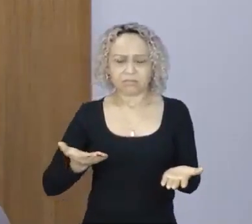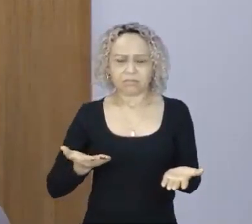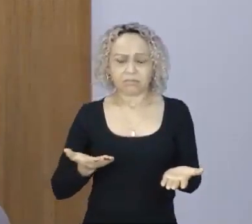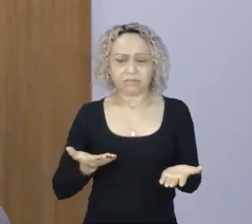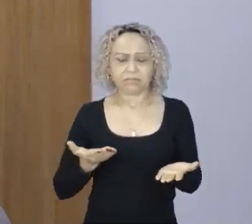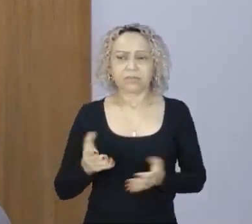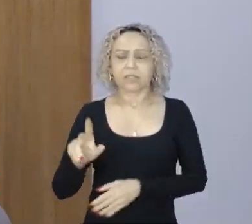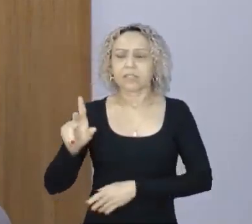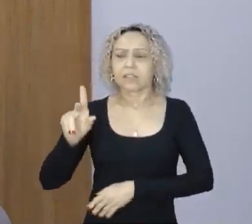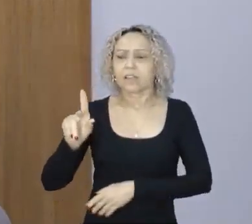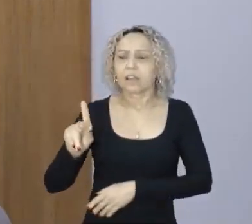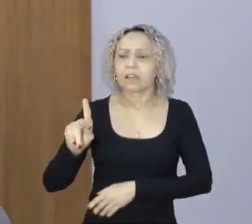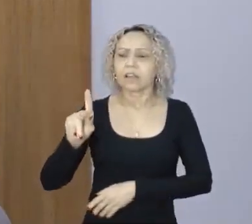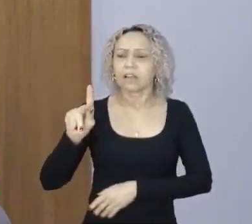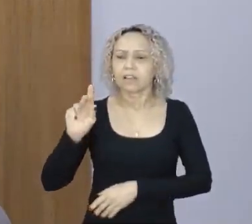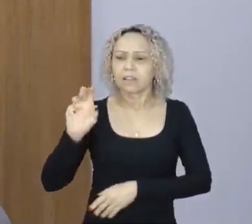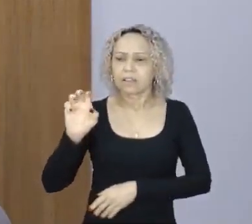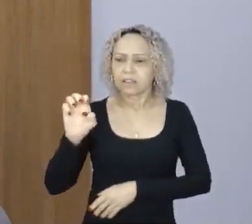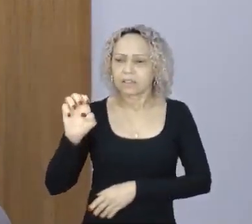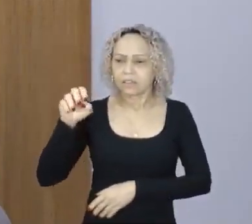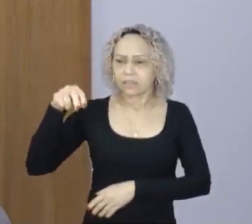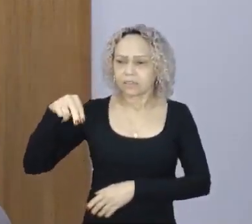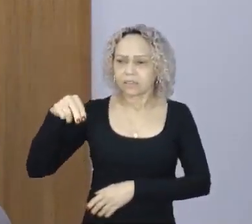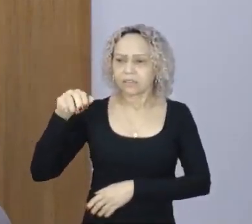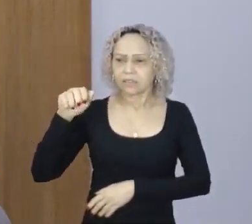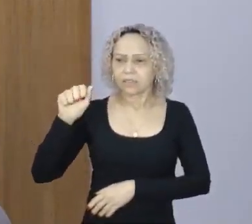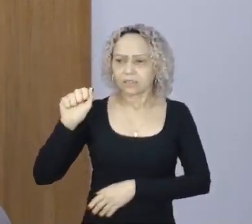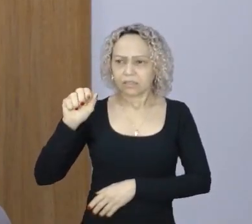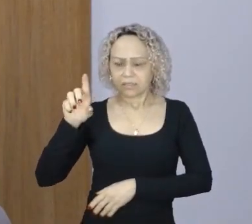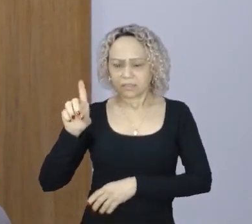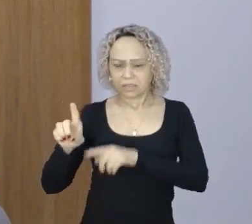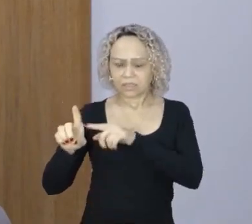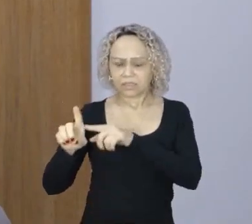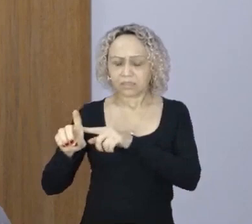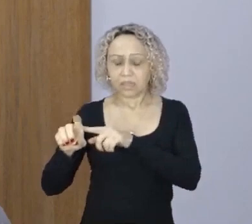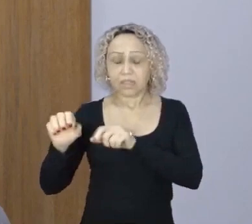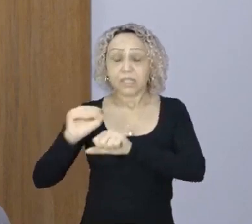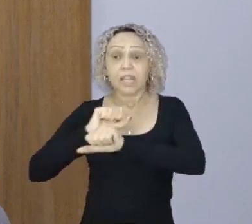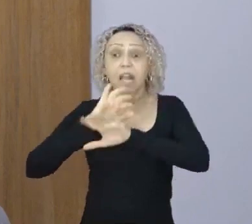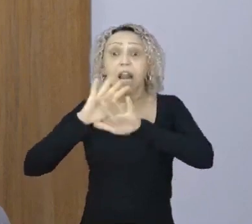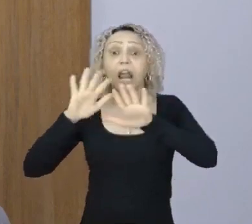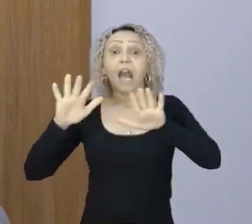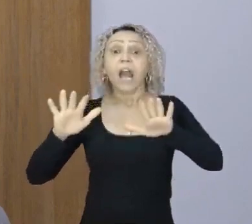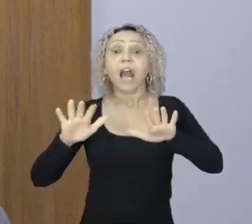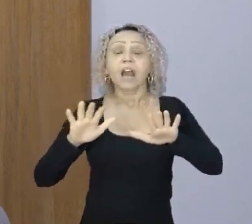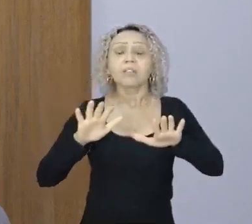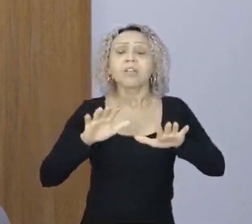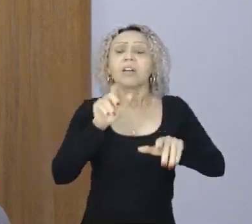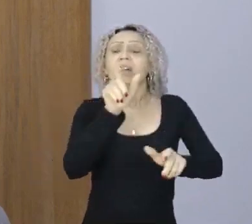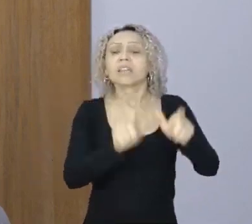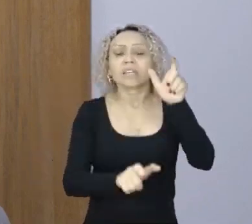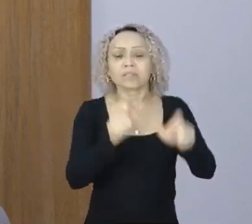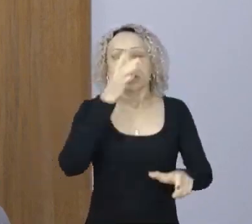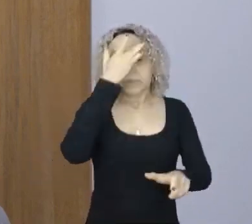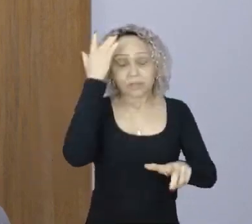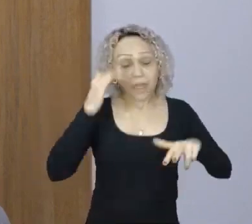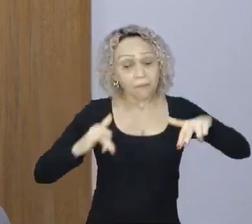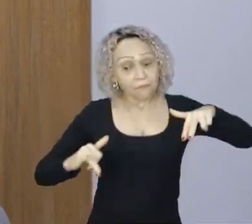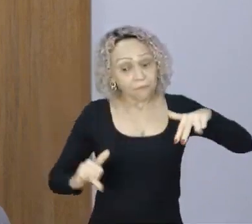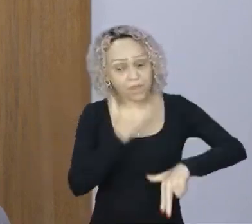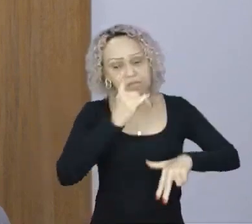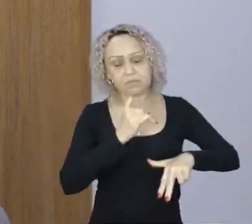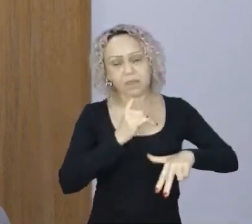A PNAB, ela deixa claro quem é esse atingido por barragem. Ela cria um marco regulatório